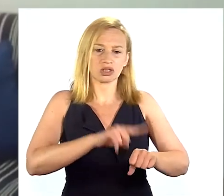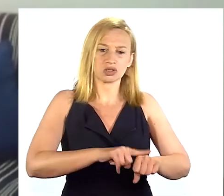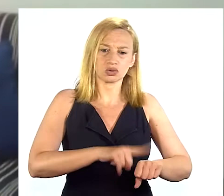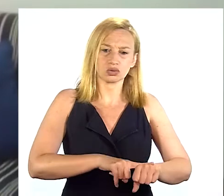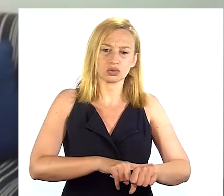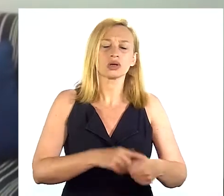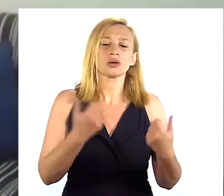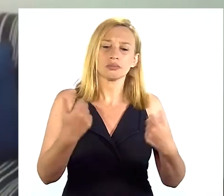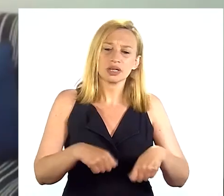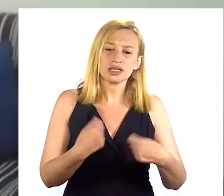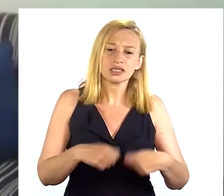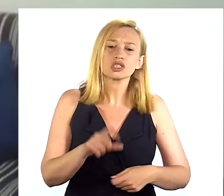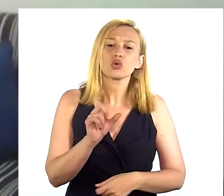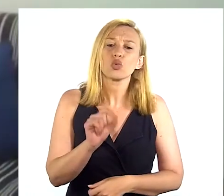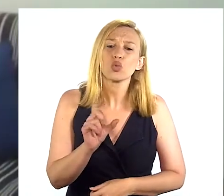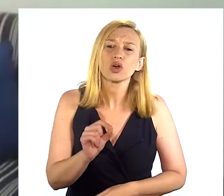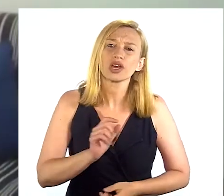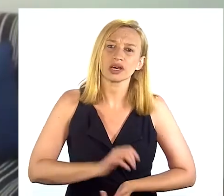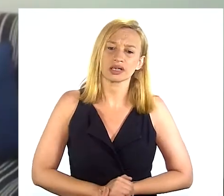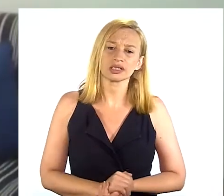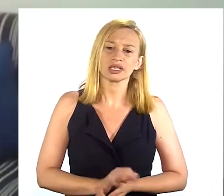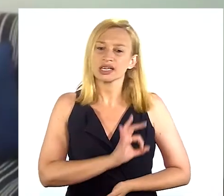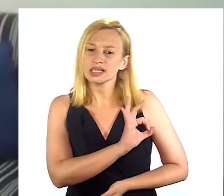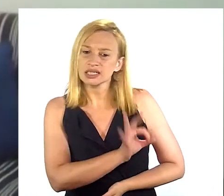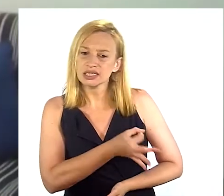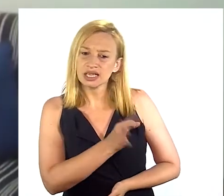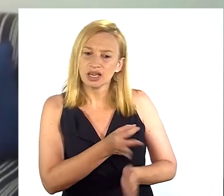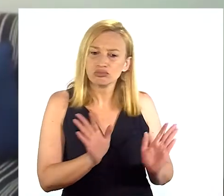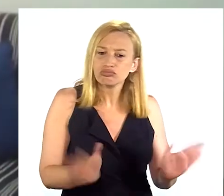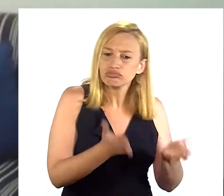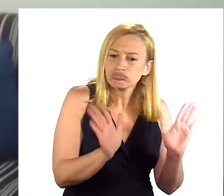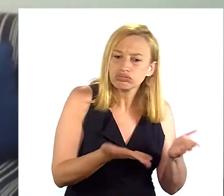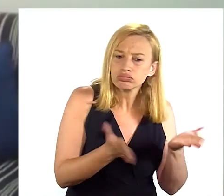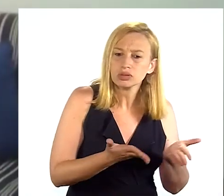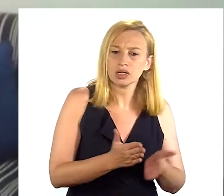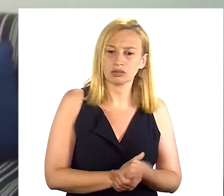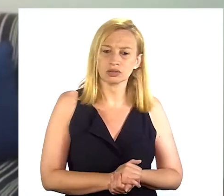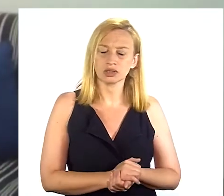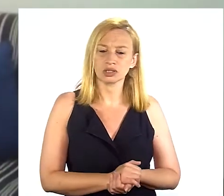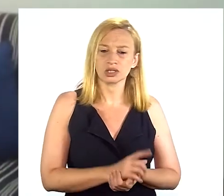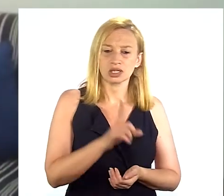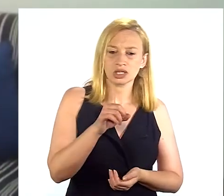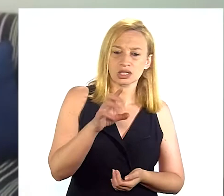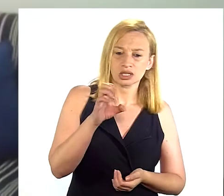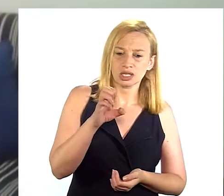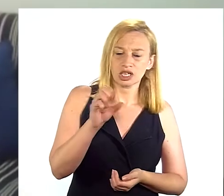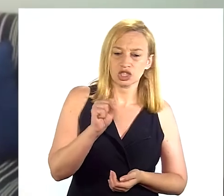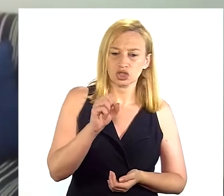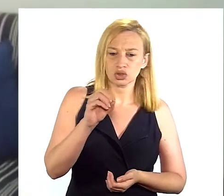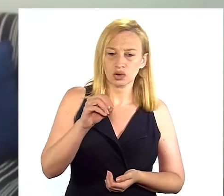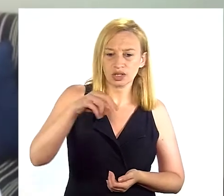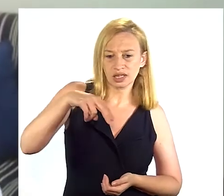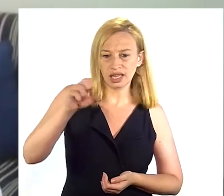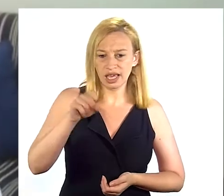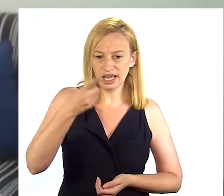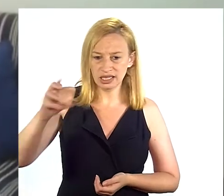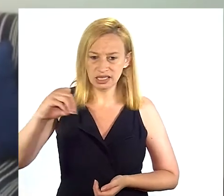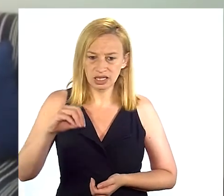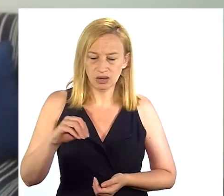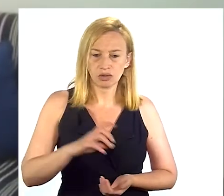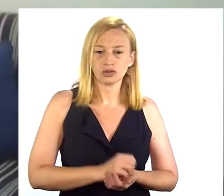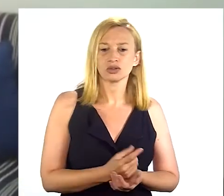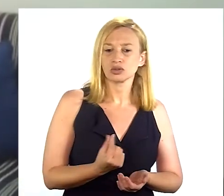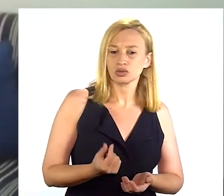tempo, no momento seguinte, tem que ter uma certa incentivo de desoneração de